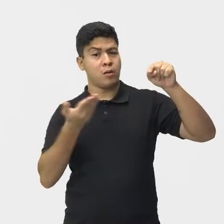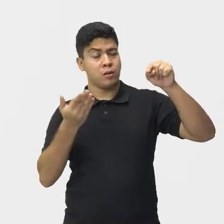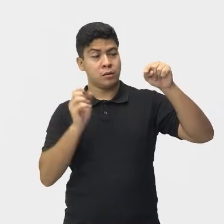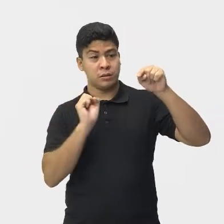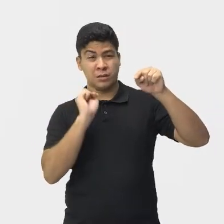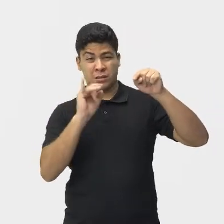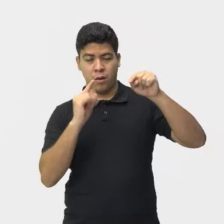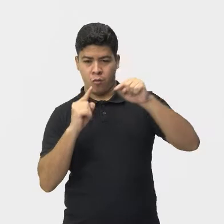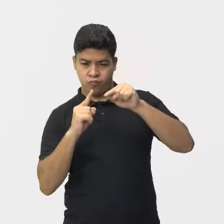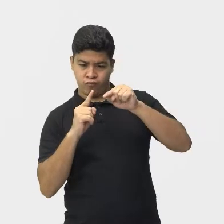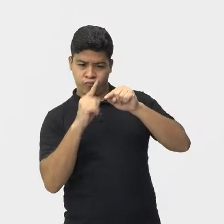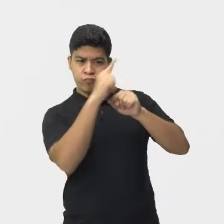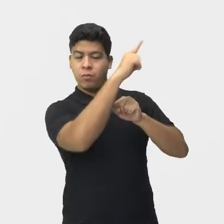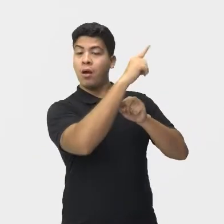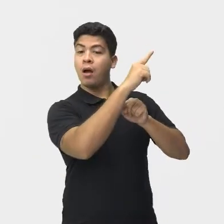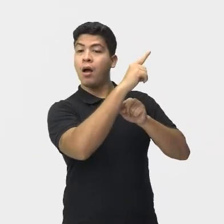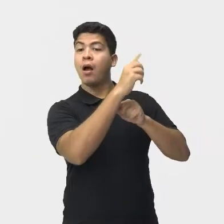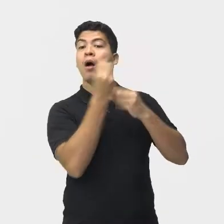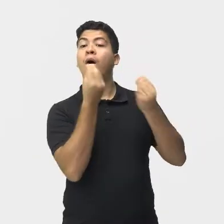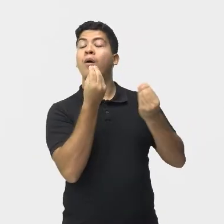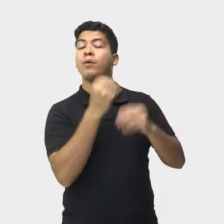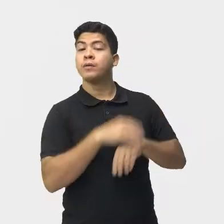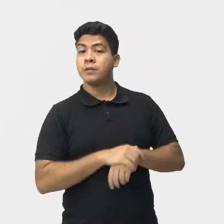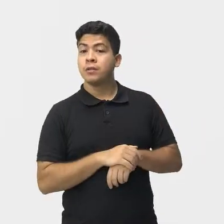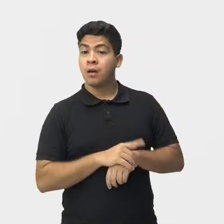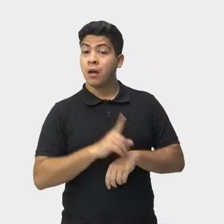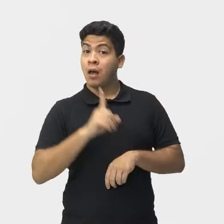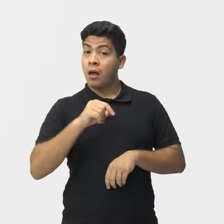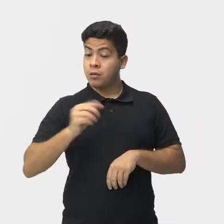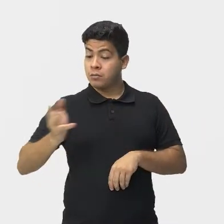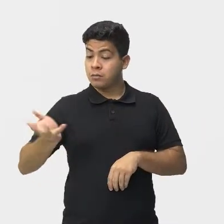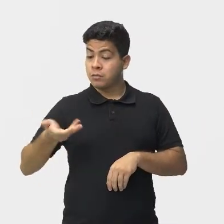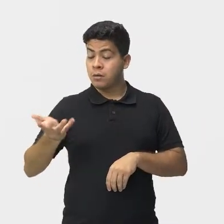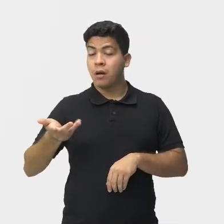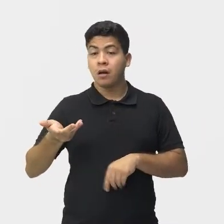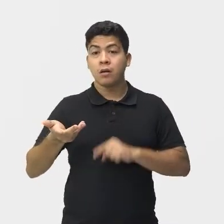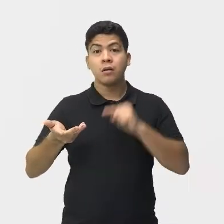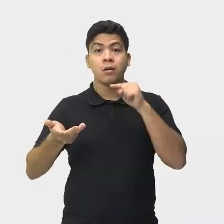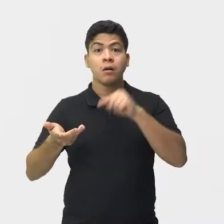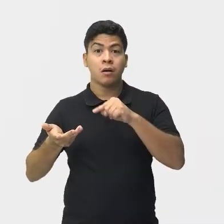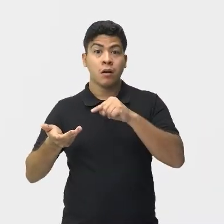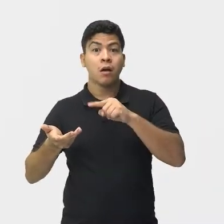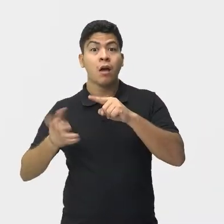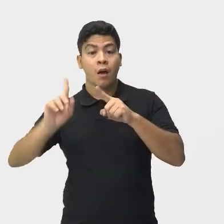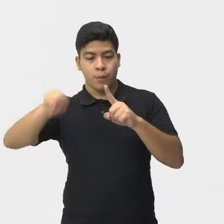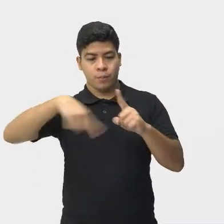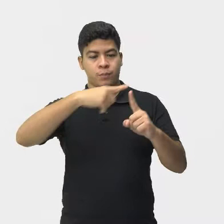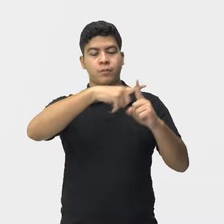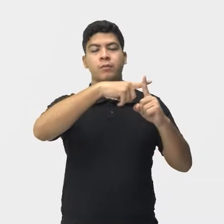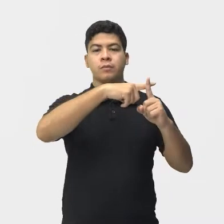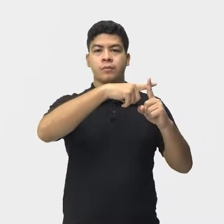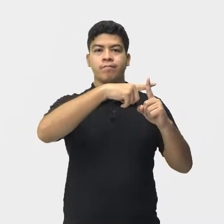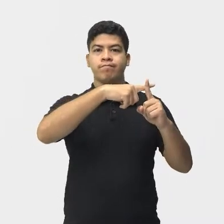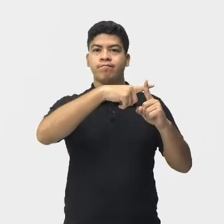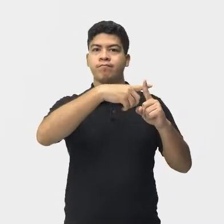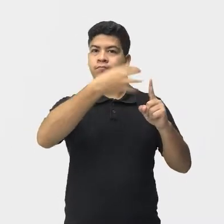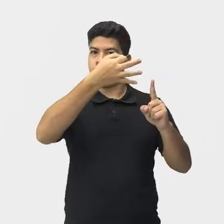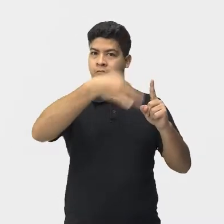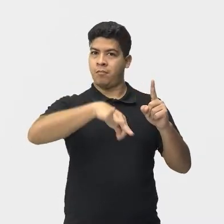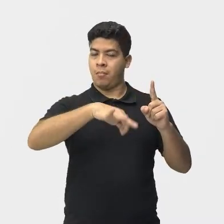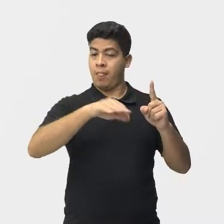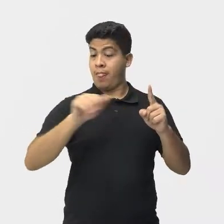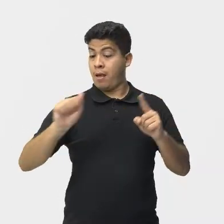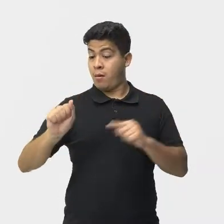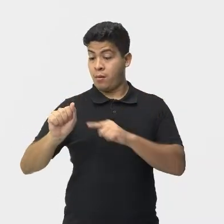aí, então isso nos diz que a aceleração desse movimento é uma aceleração positiva. O A é maior que